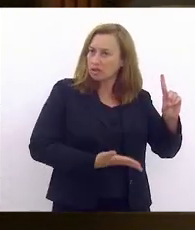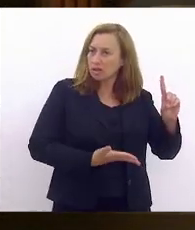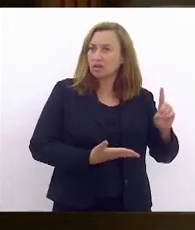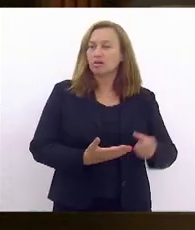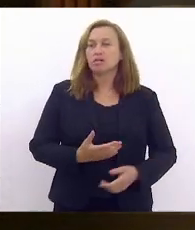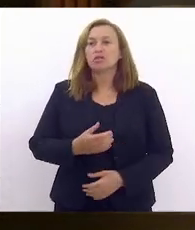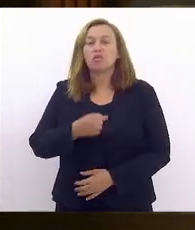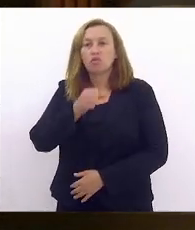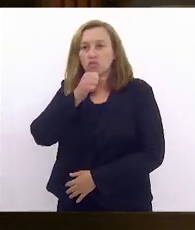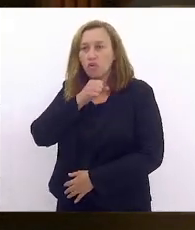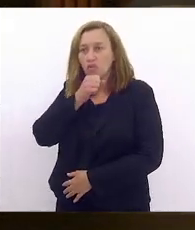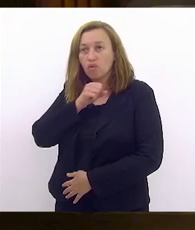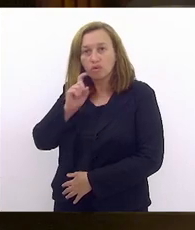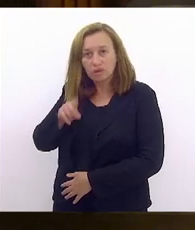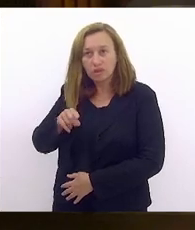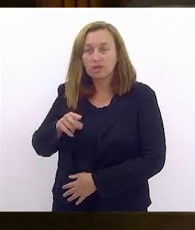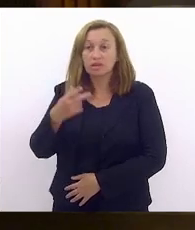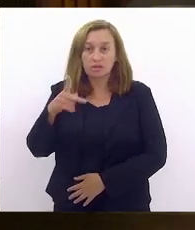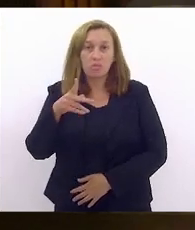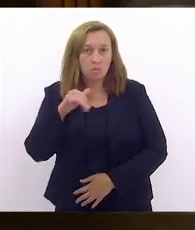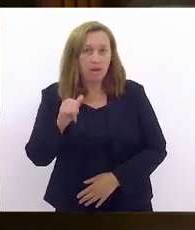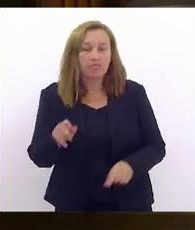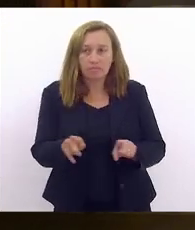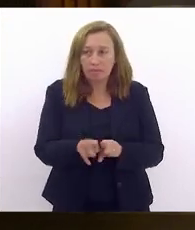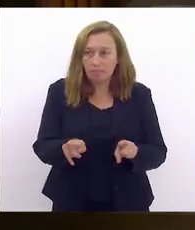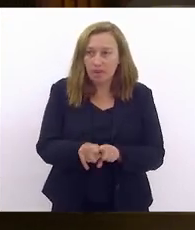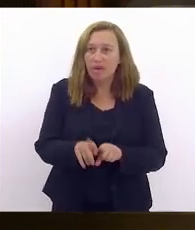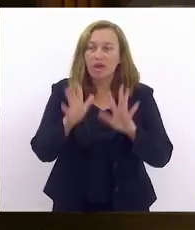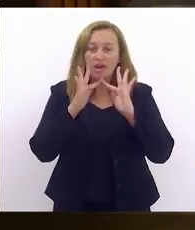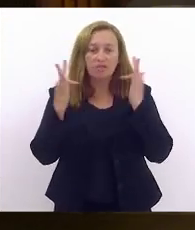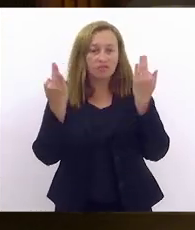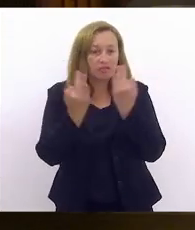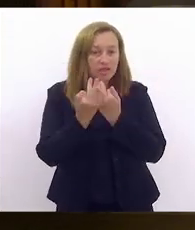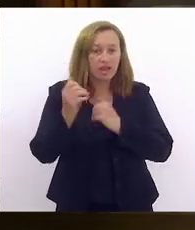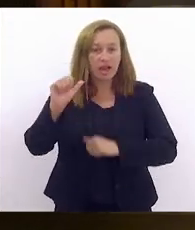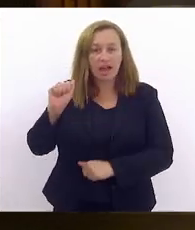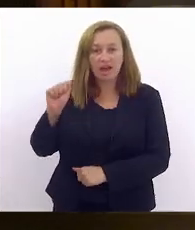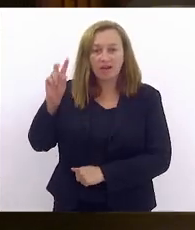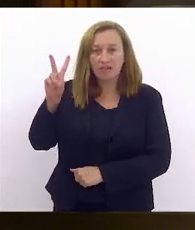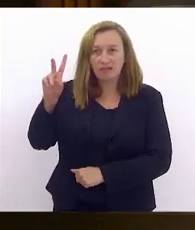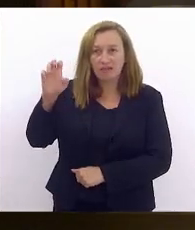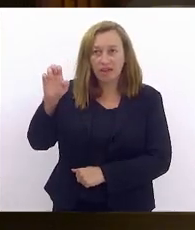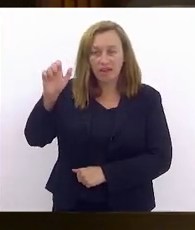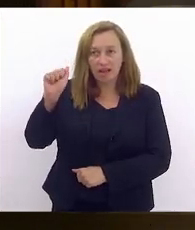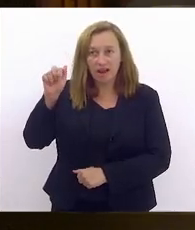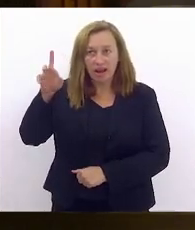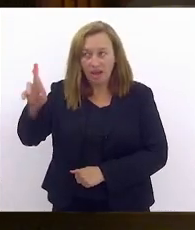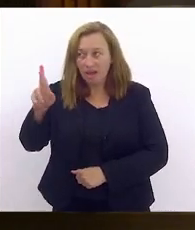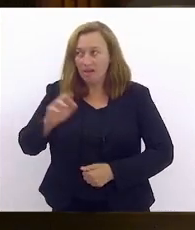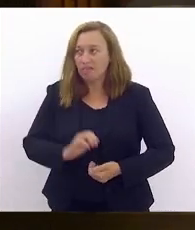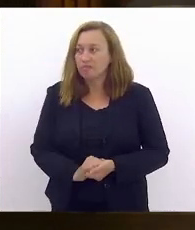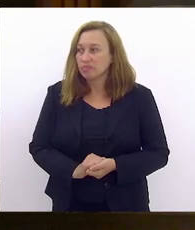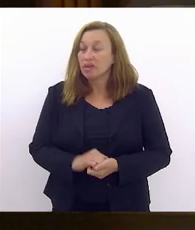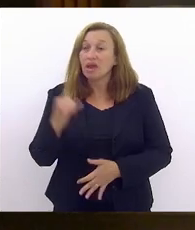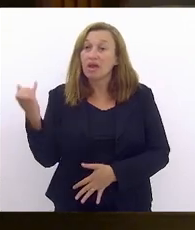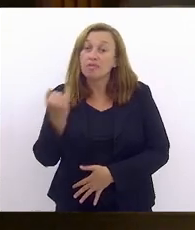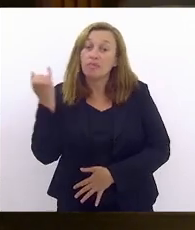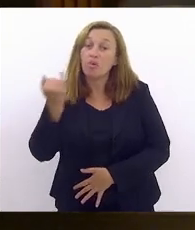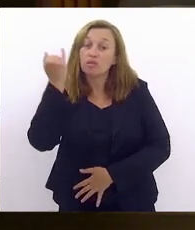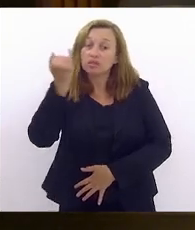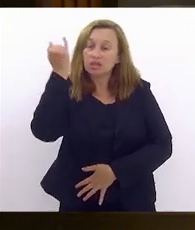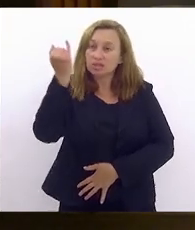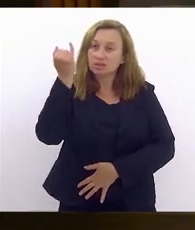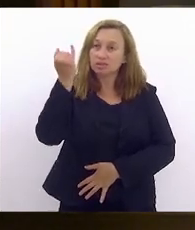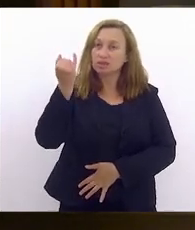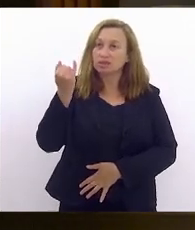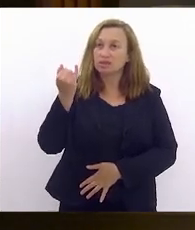avô, né, e ao seu pai, a família Avelar, Zacarias Avelar. E é muito importante essa